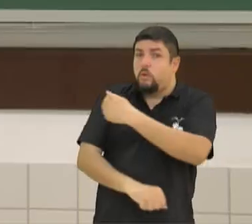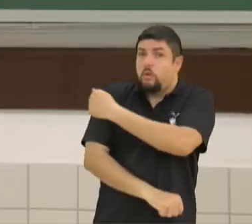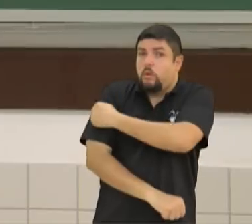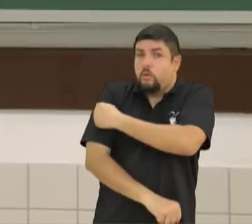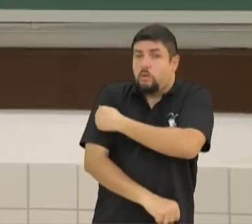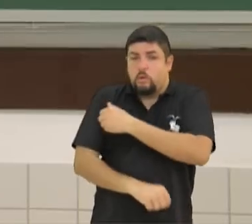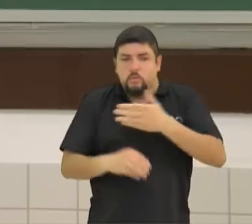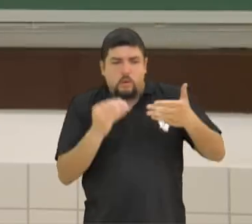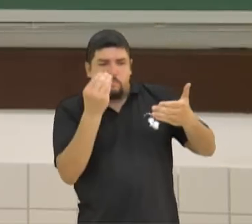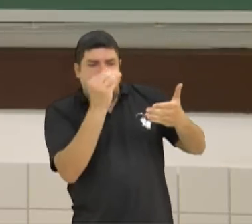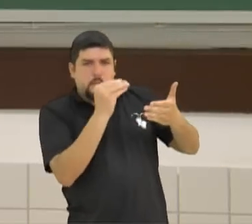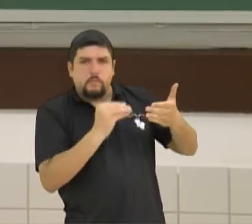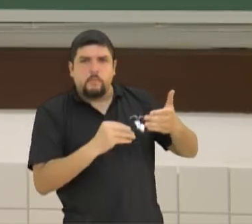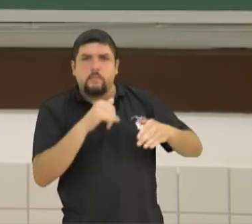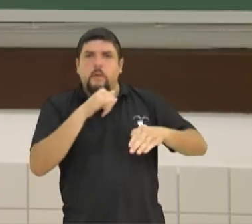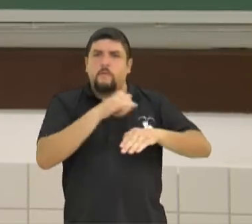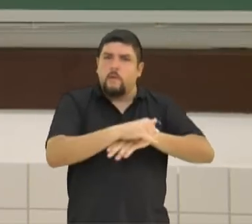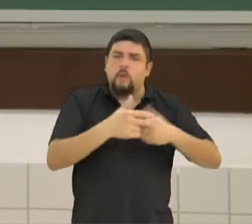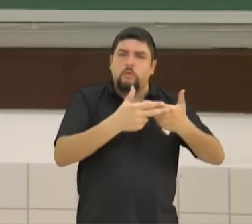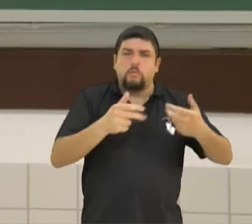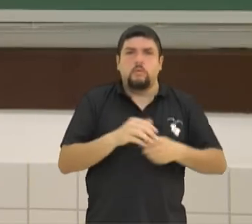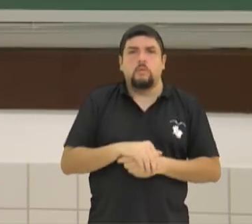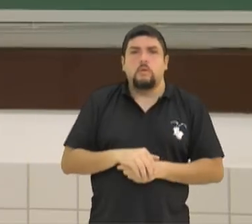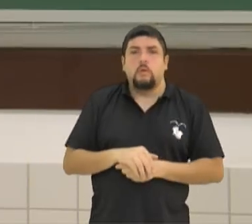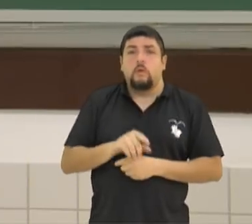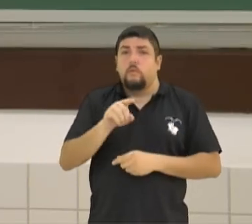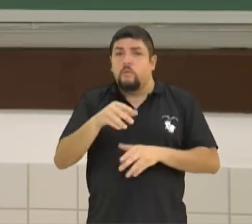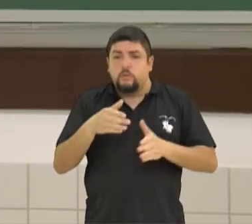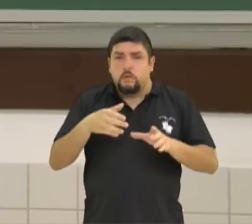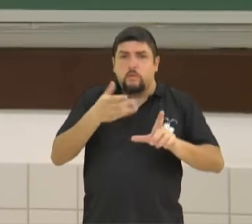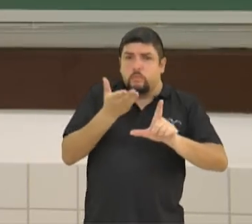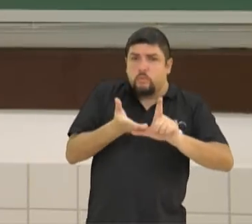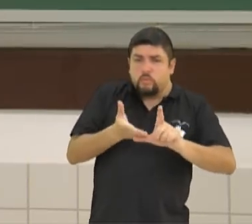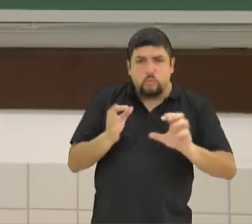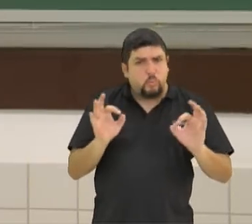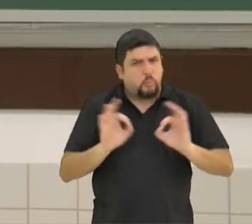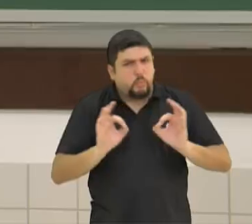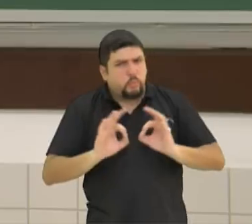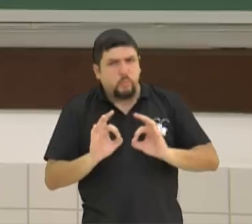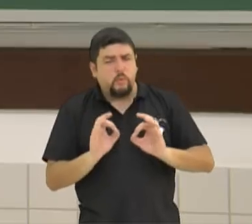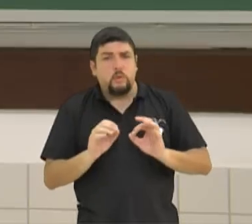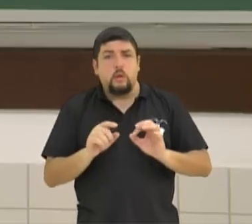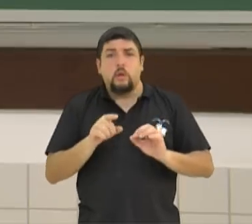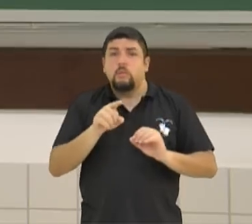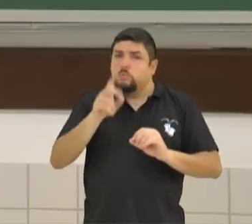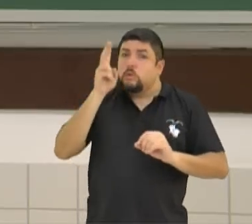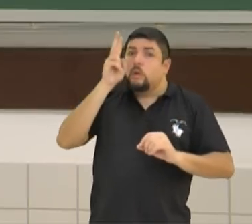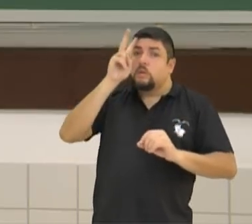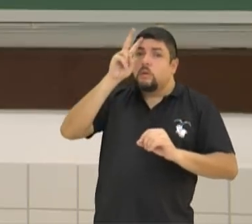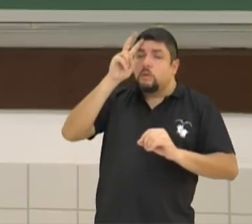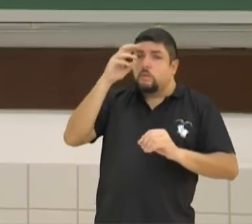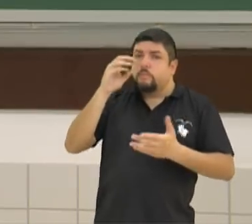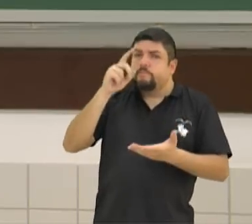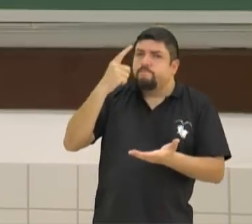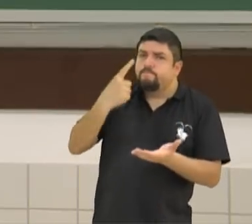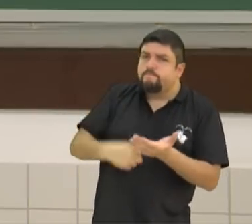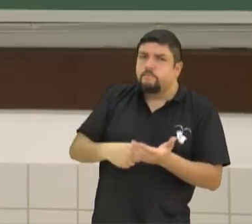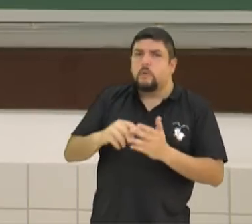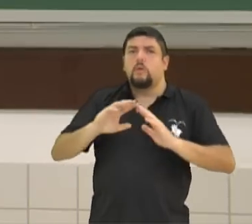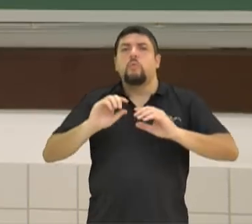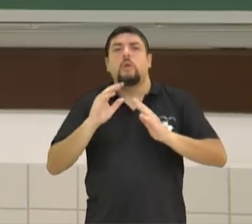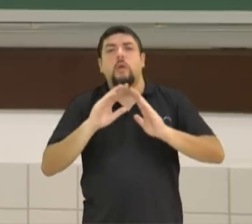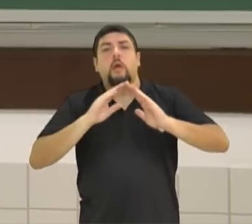que não têm acesso ao aplicativo precisam de sempre se lembrar de ir até a escola em dias e horários marcados, combinados com a